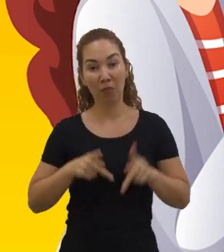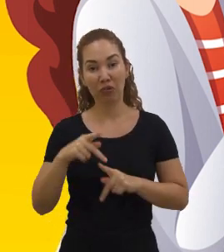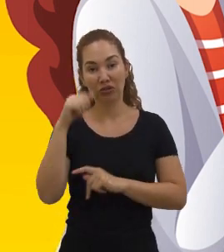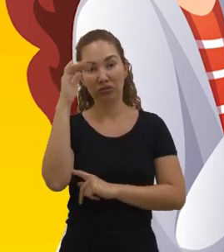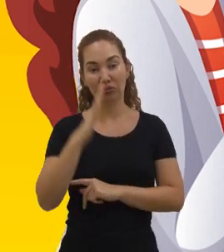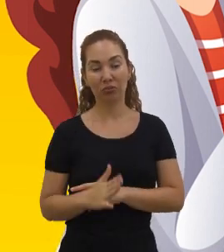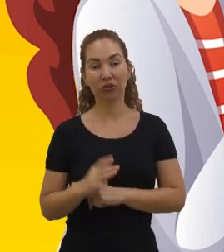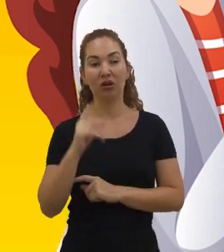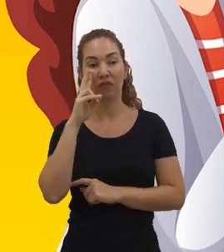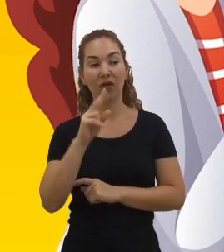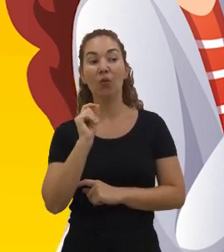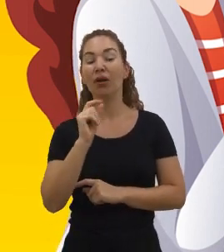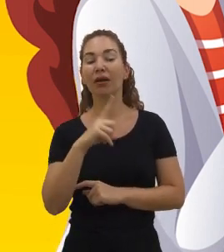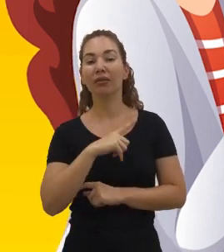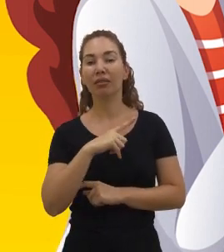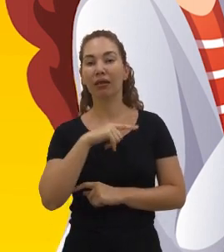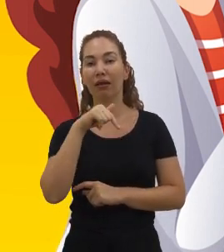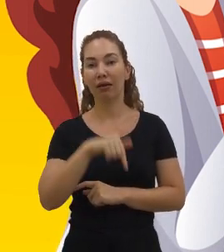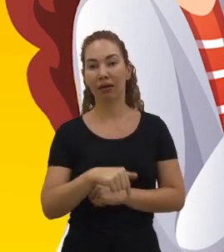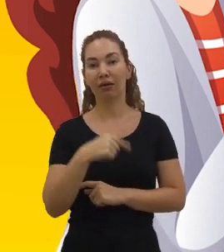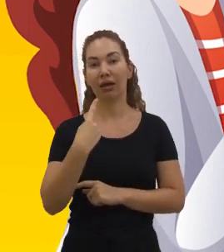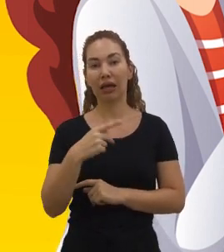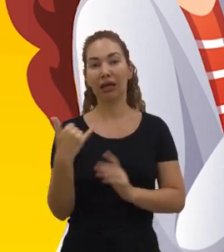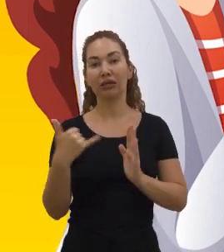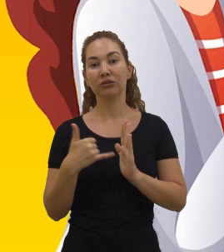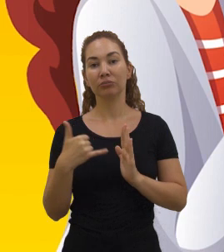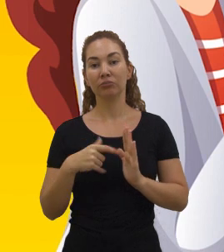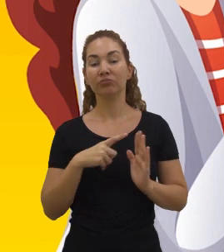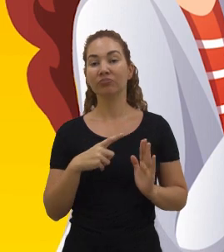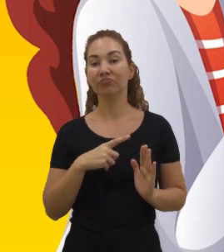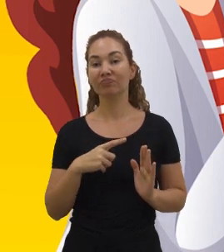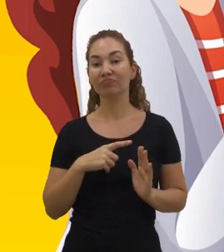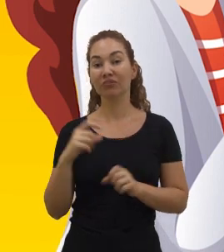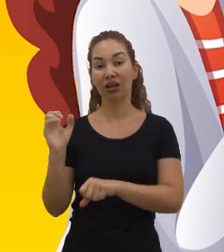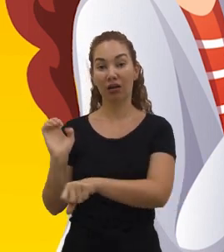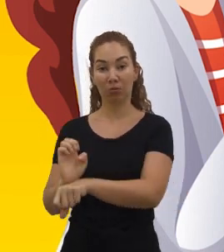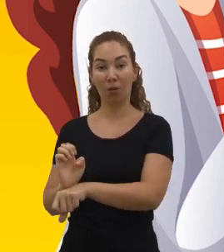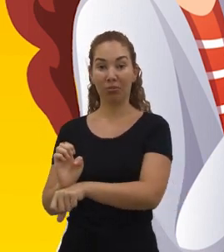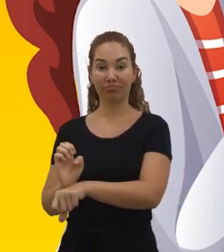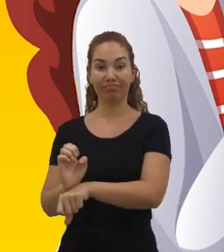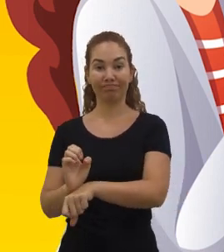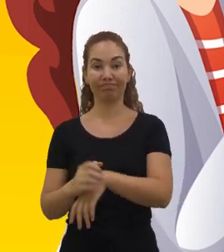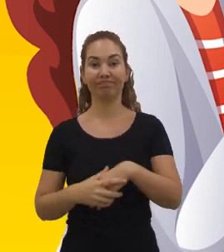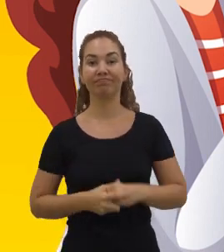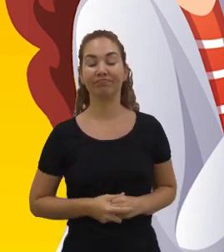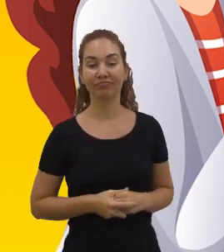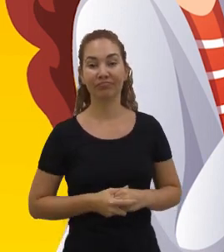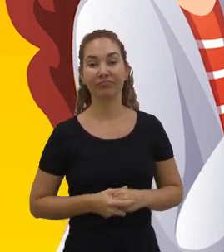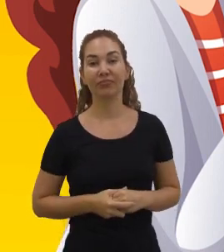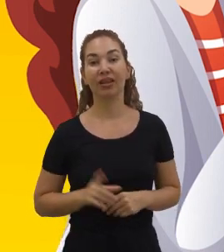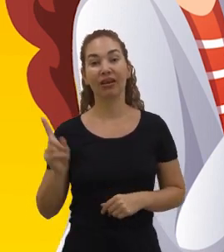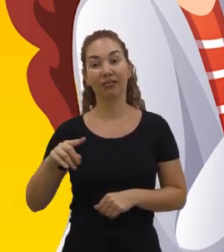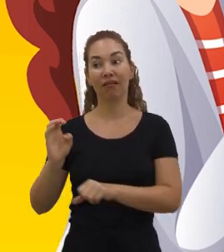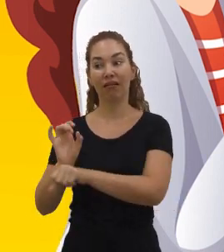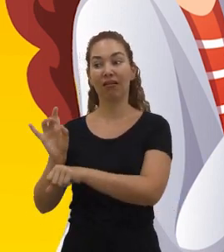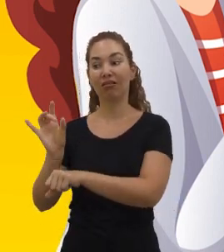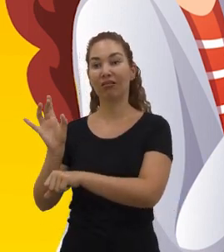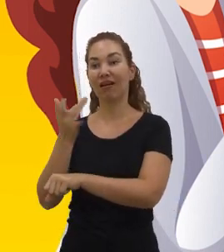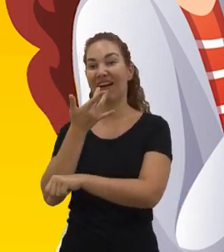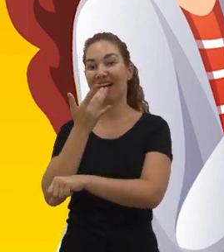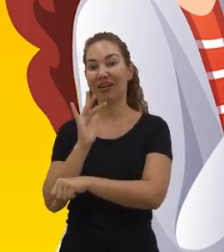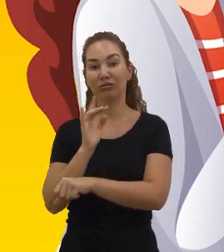do genoma humano, esses dados, eles são de populações europeias, né? Populações brancas que, assim,